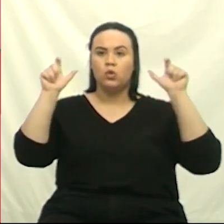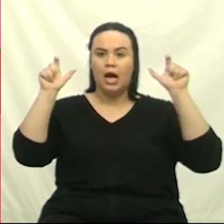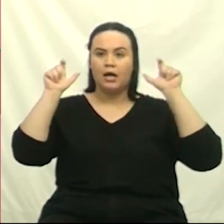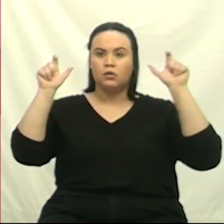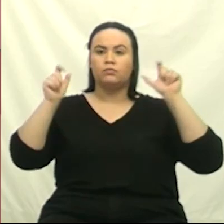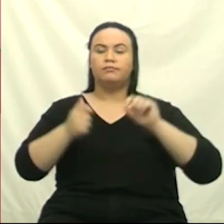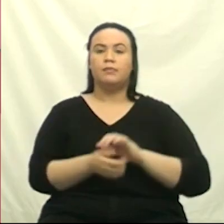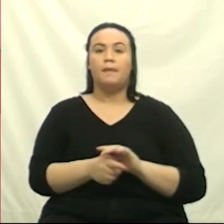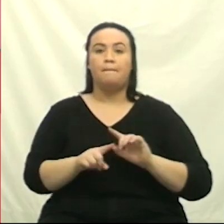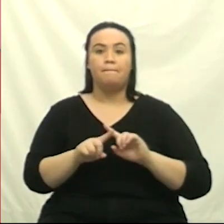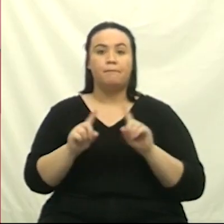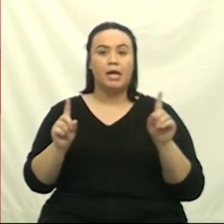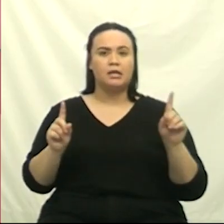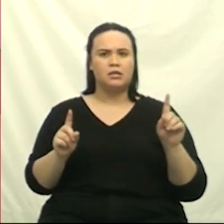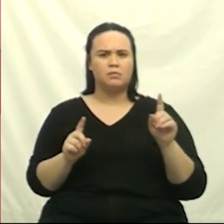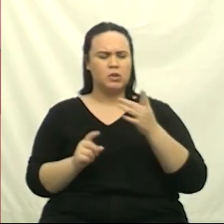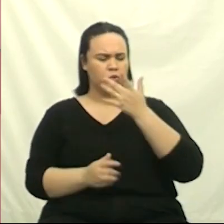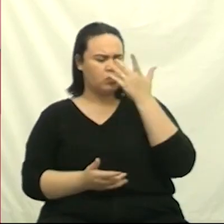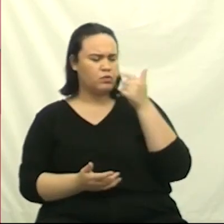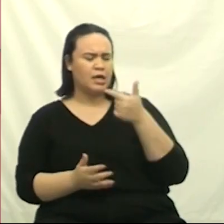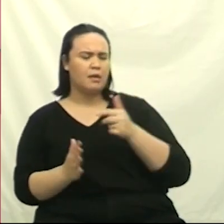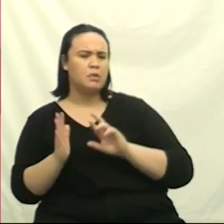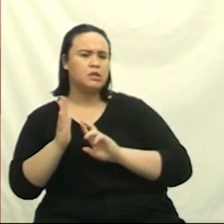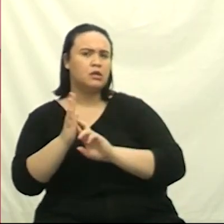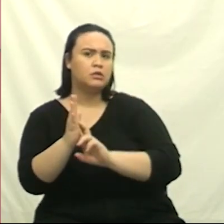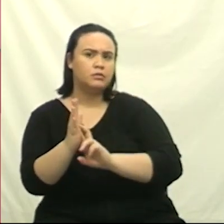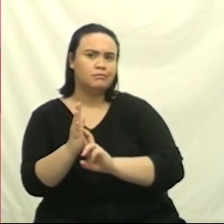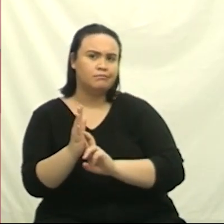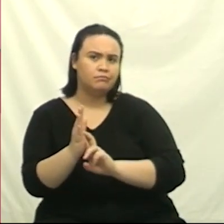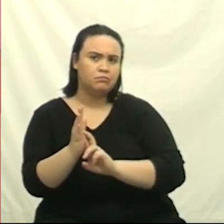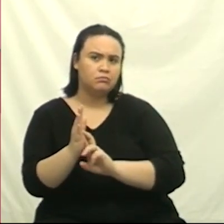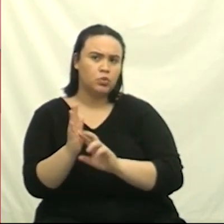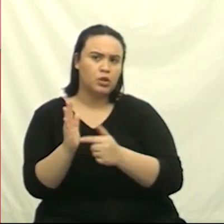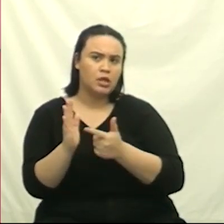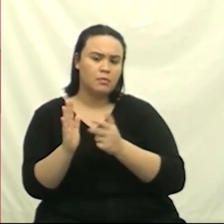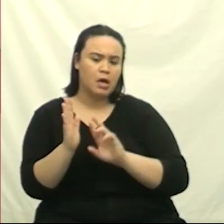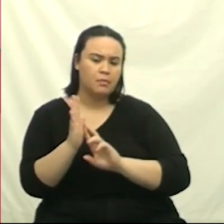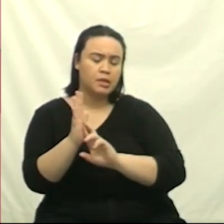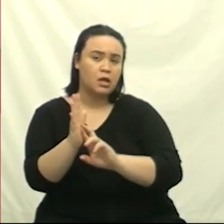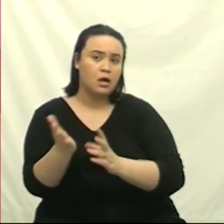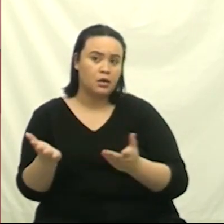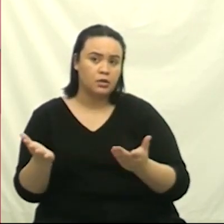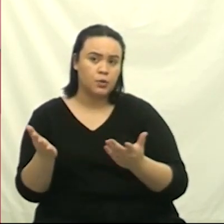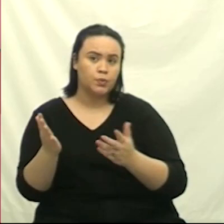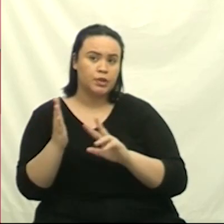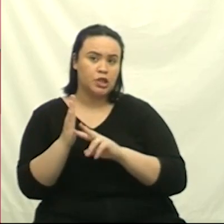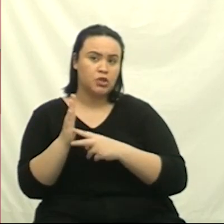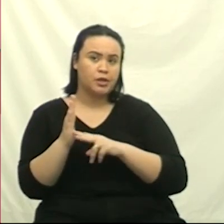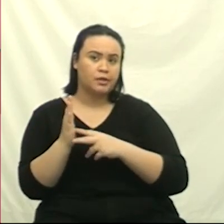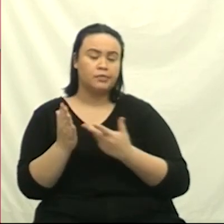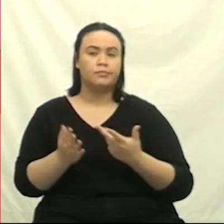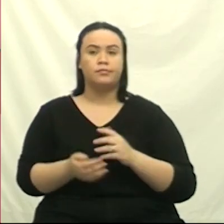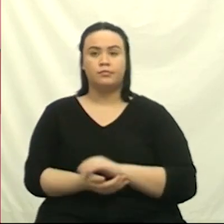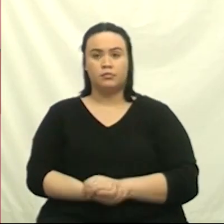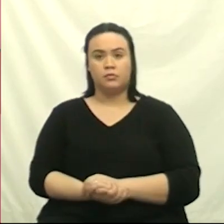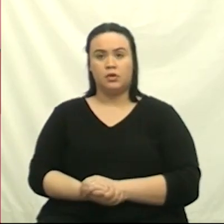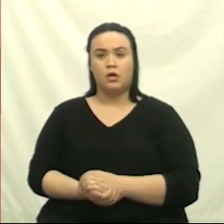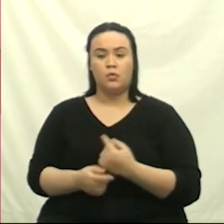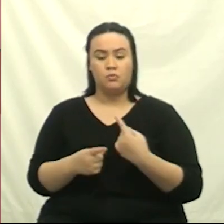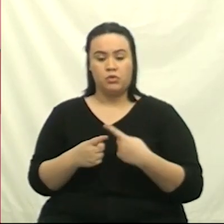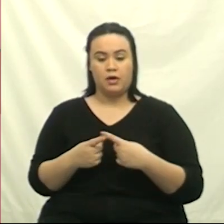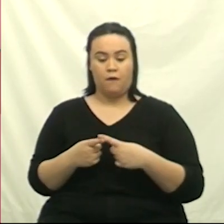mas aqueles que também não se sentem representados nem poderão mais ser representados nesse sindicato e digo isso porque o fim da